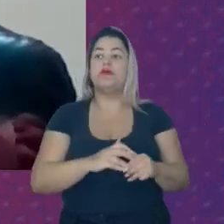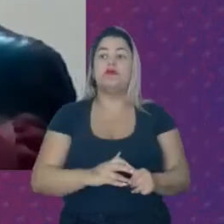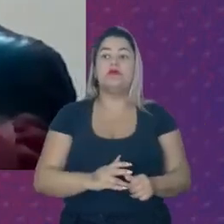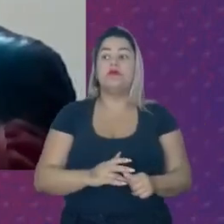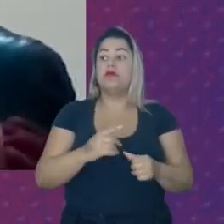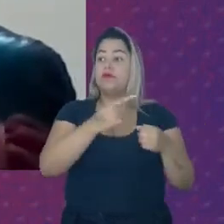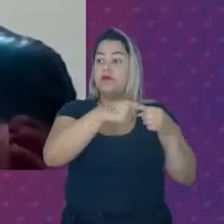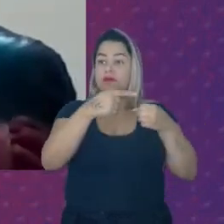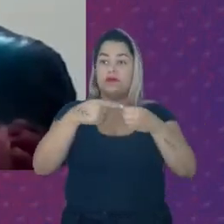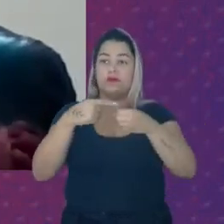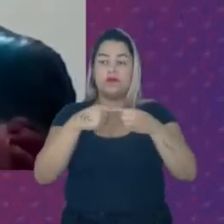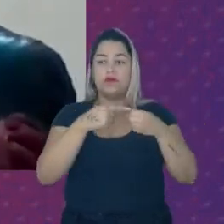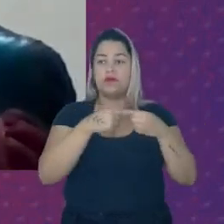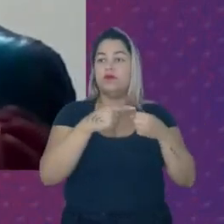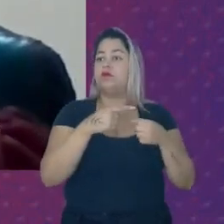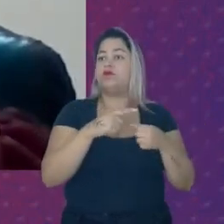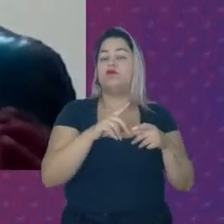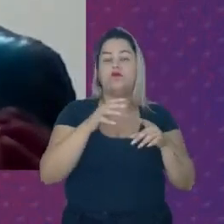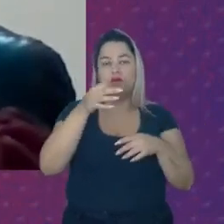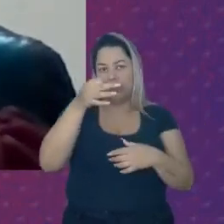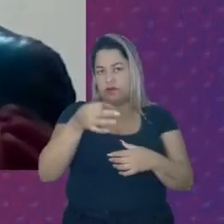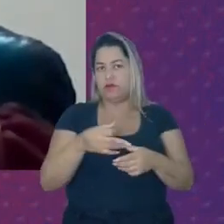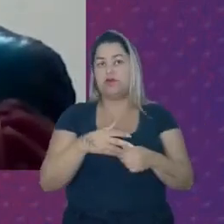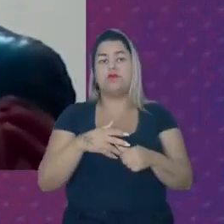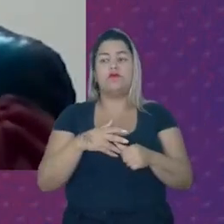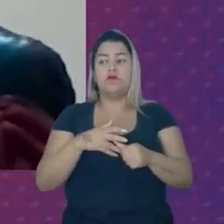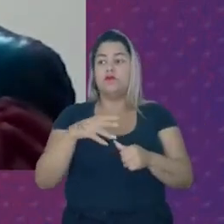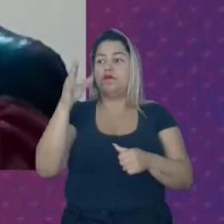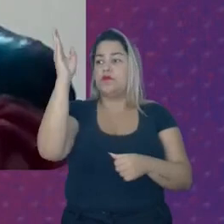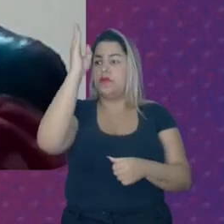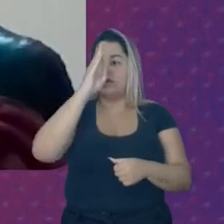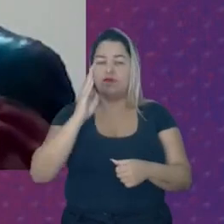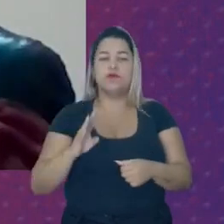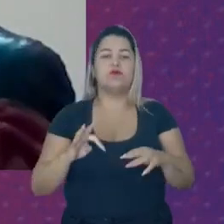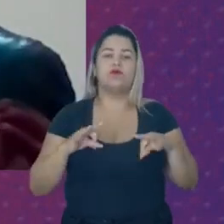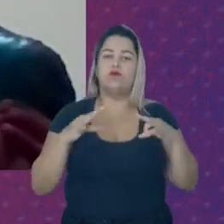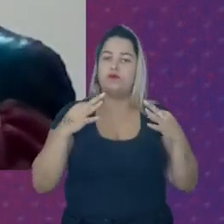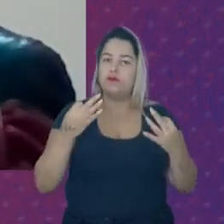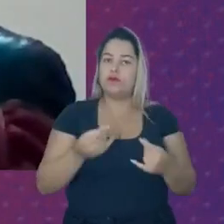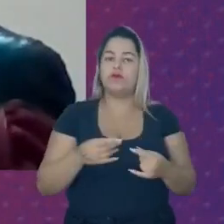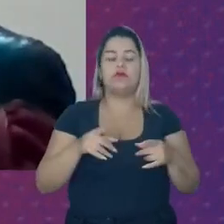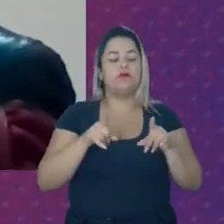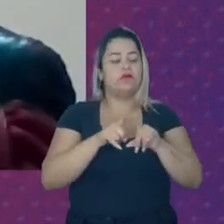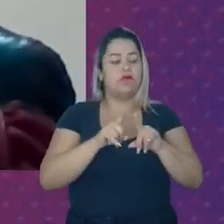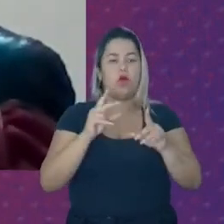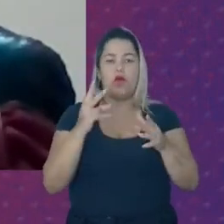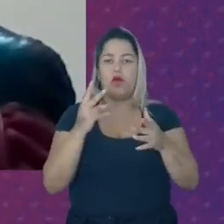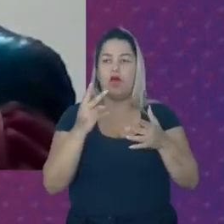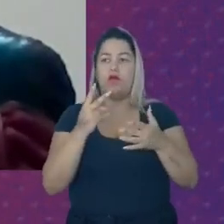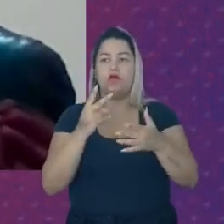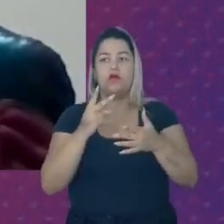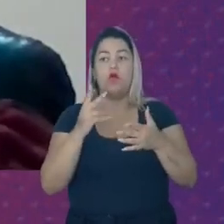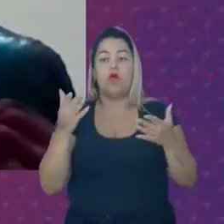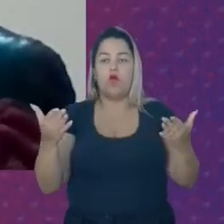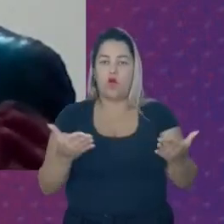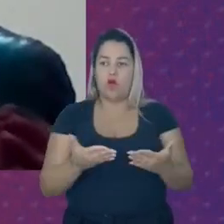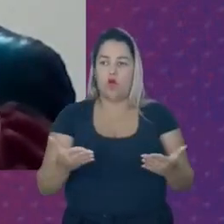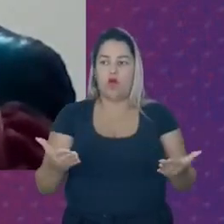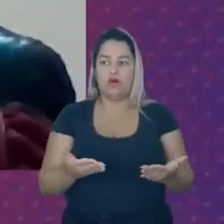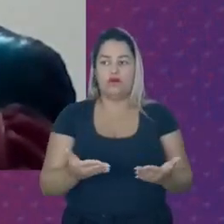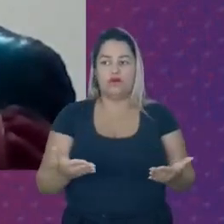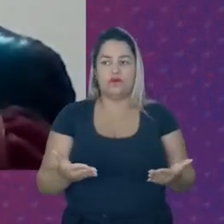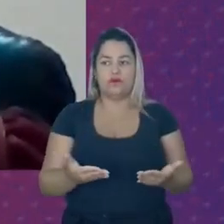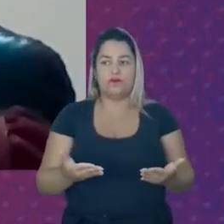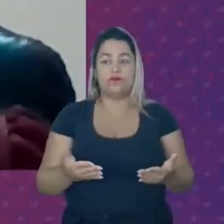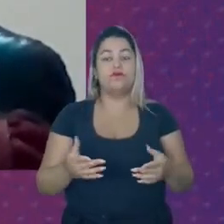cidade, em Apuiarés, e eu tenho certeza no Brasil como um todo. Então, não se levou, não, hoje, a